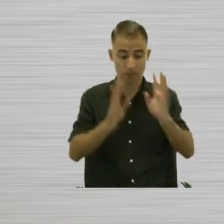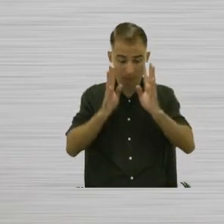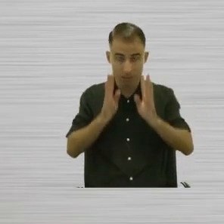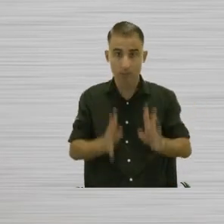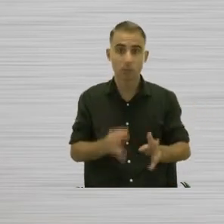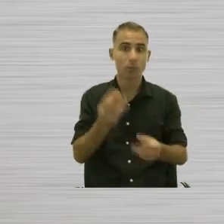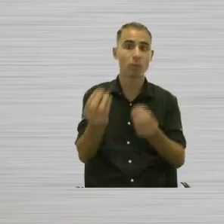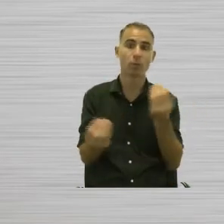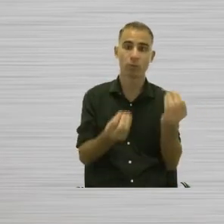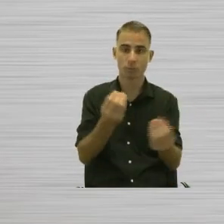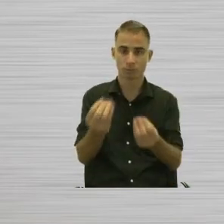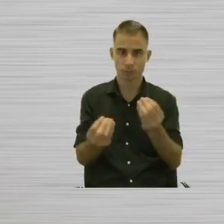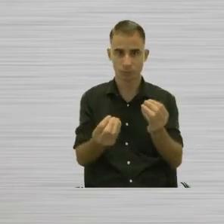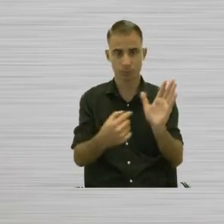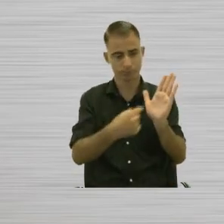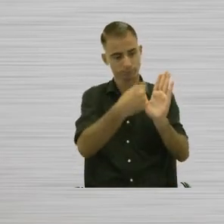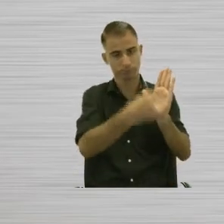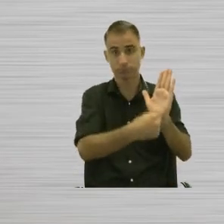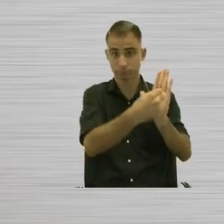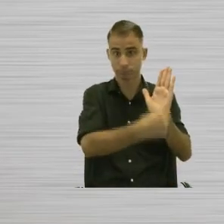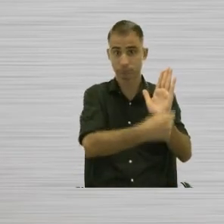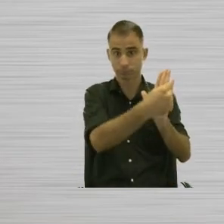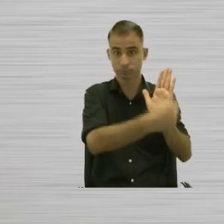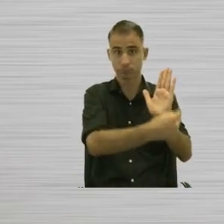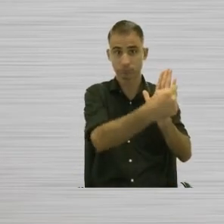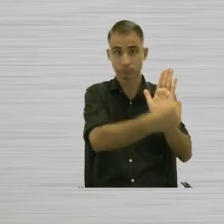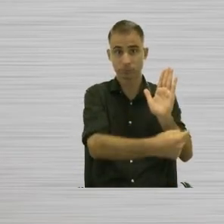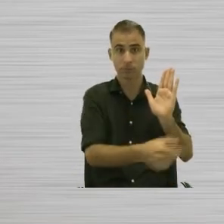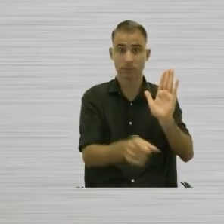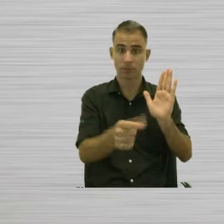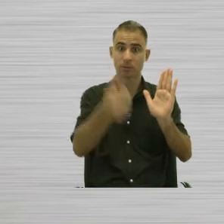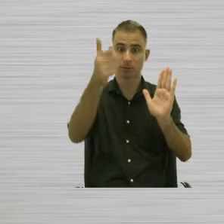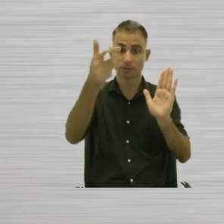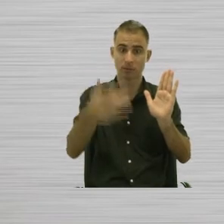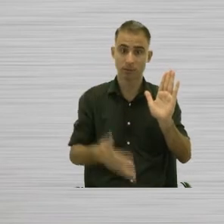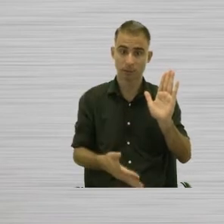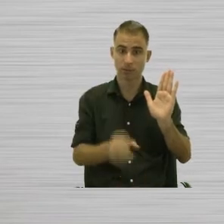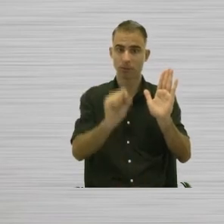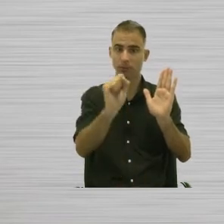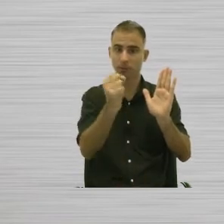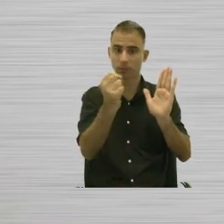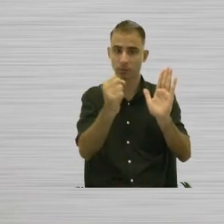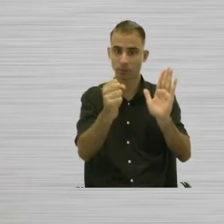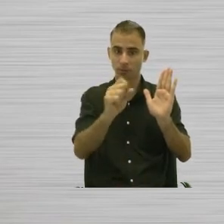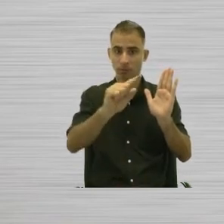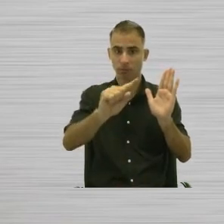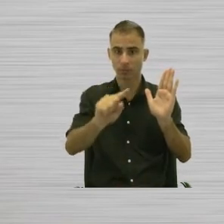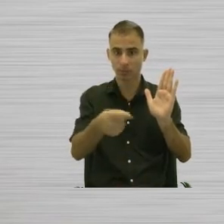da gravidez de residentes de Hortolândia de